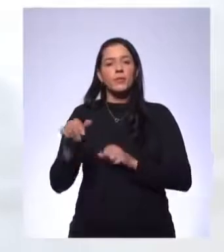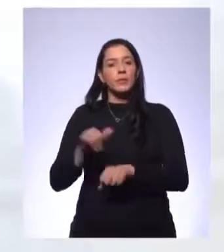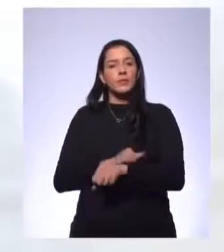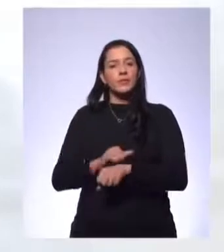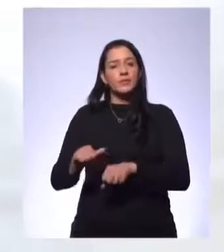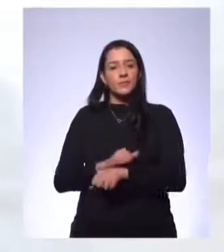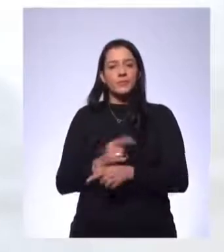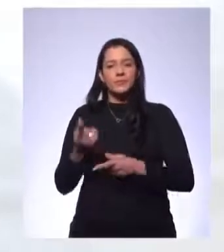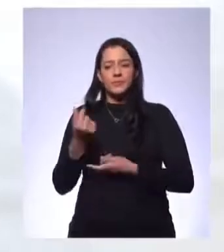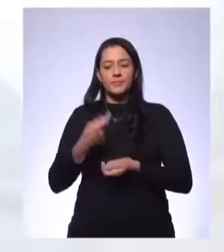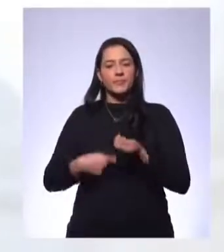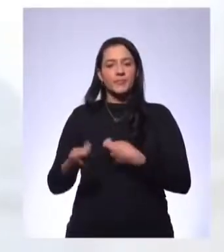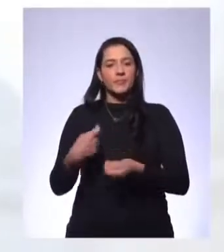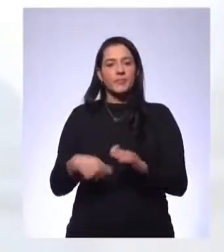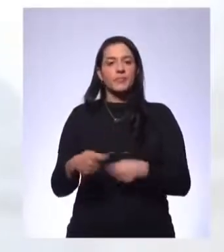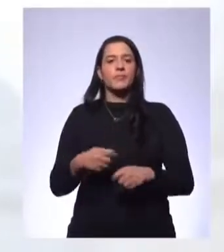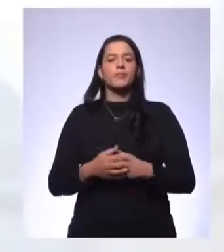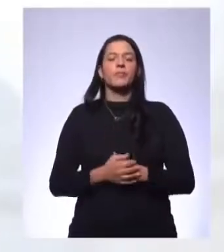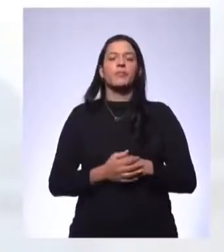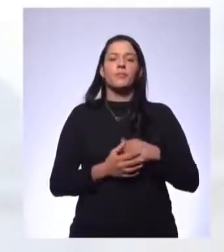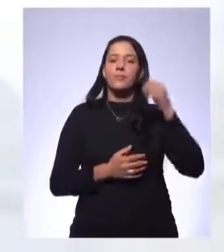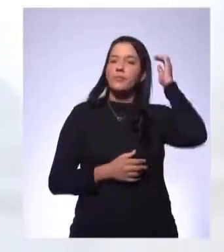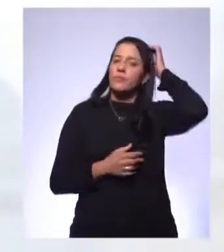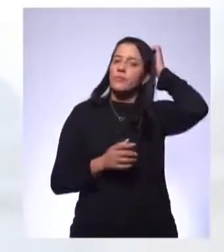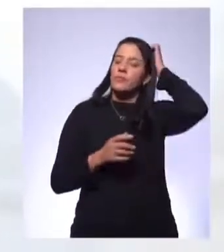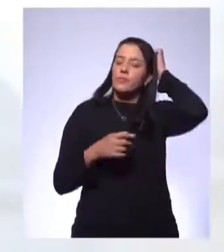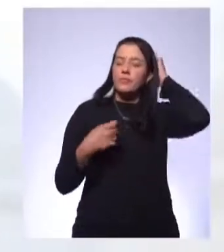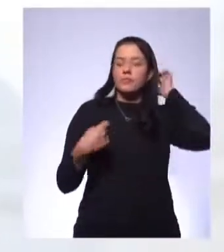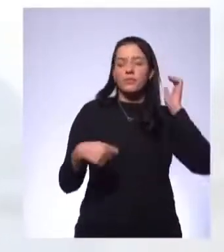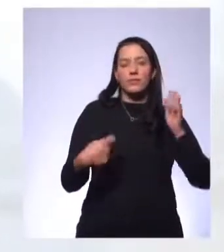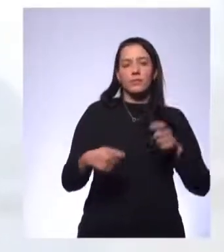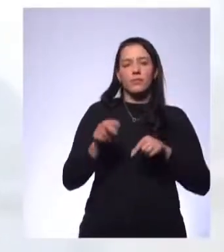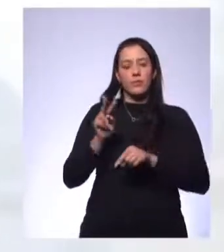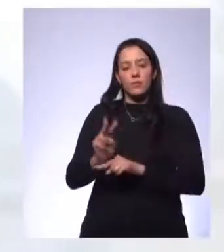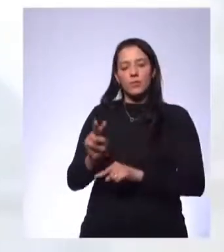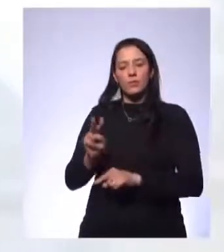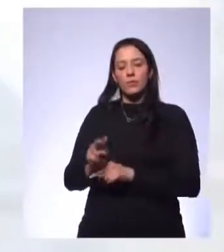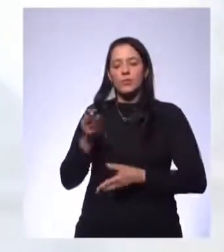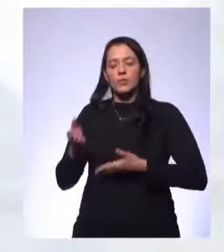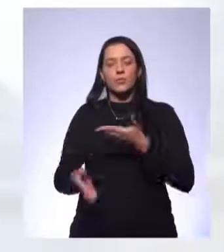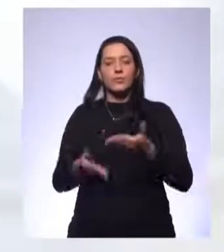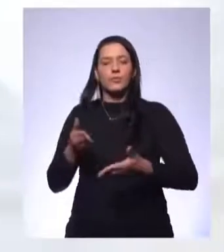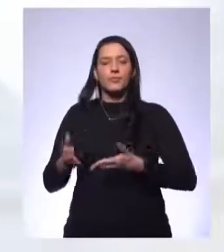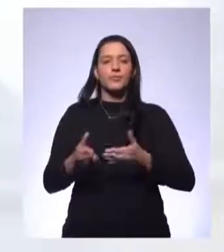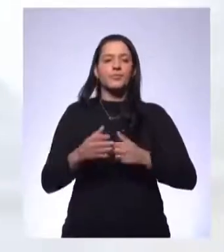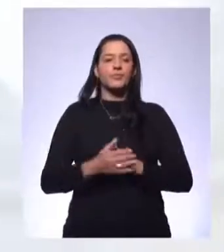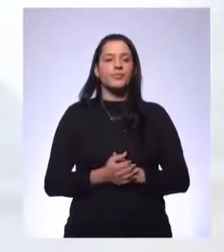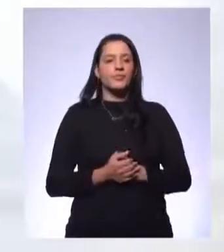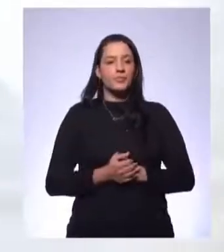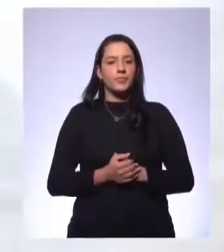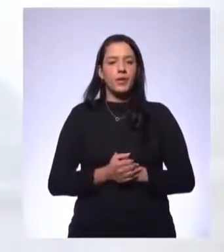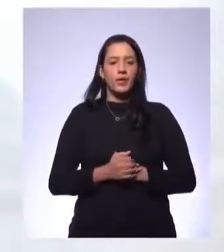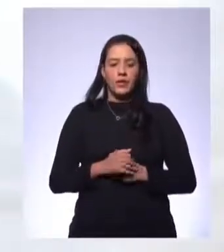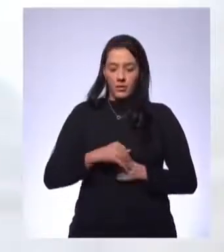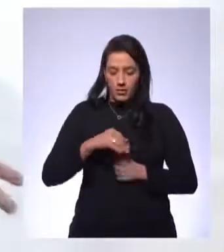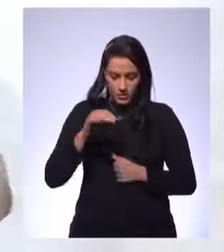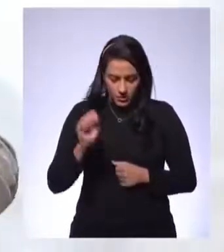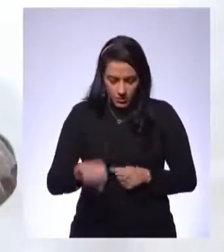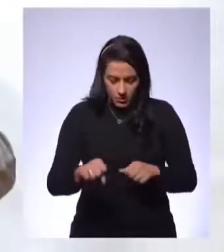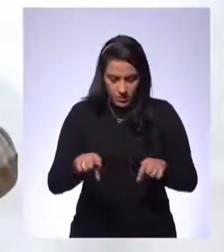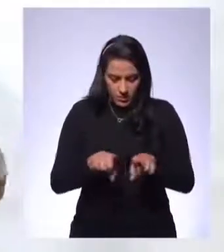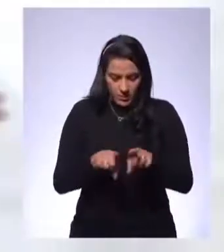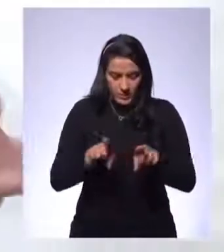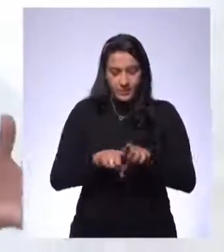aspecto econômico precisa de muito cuidado, porque a gente entra com a água no sistema